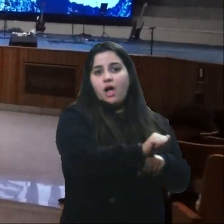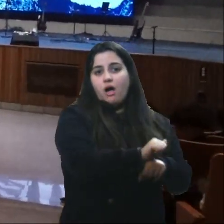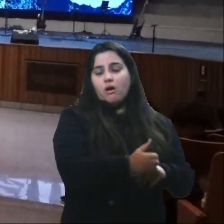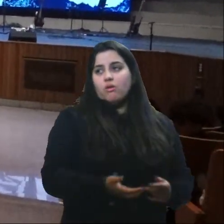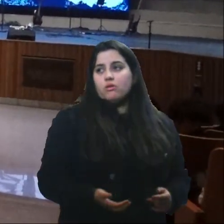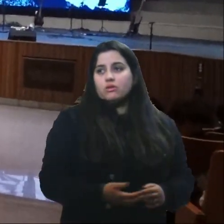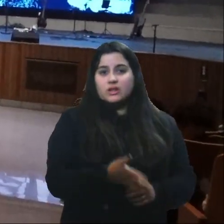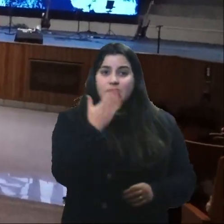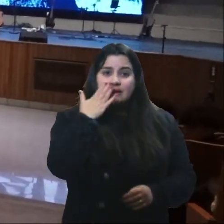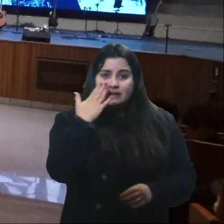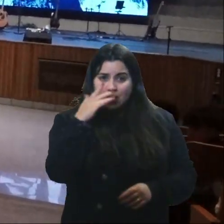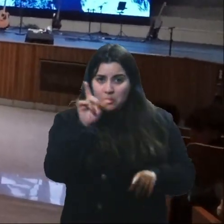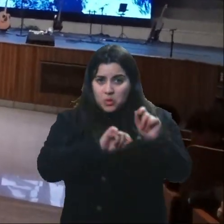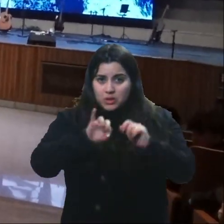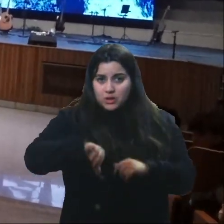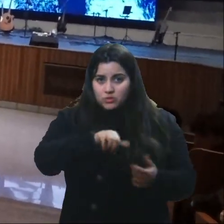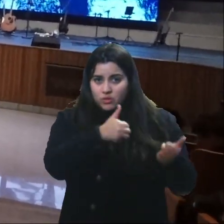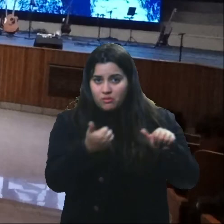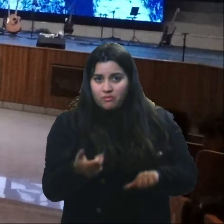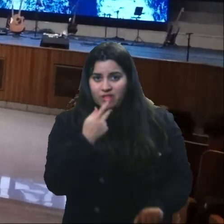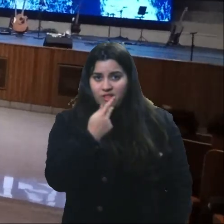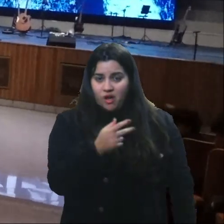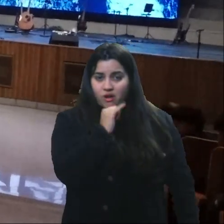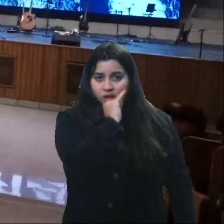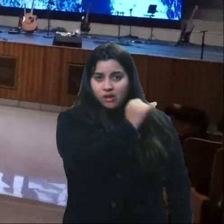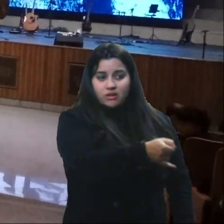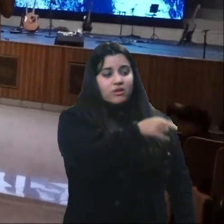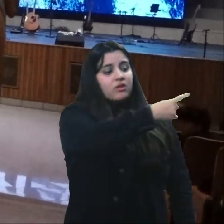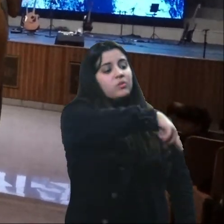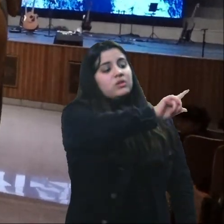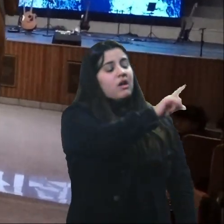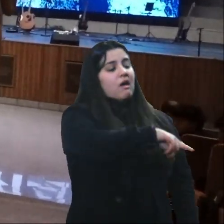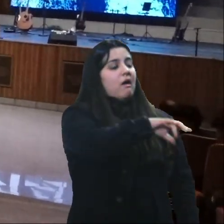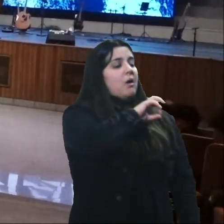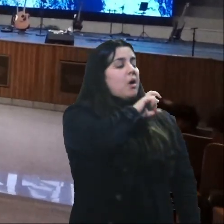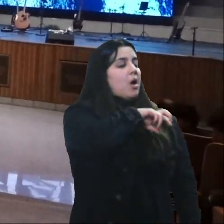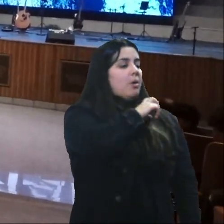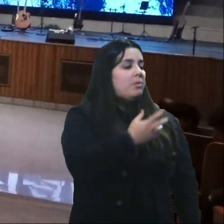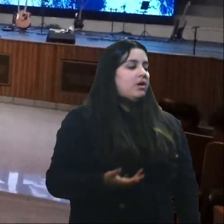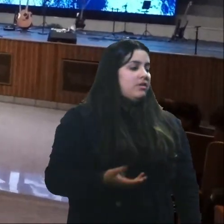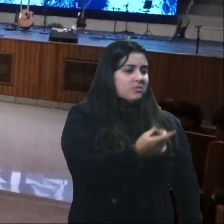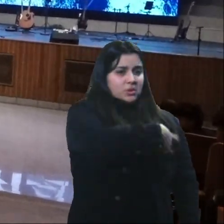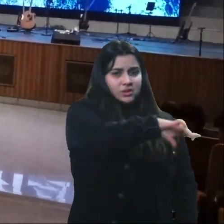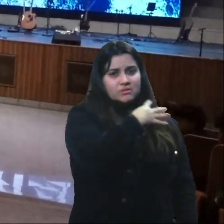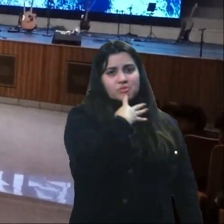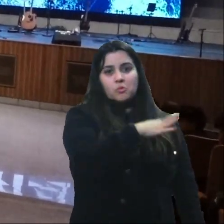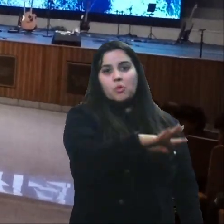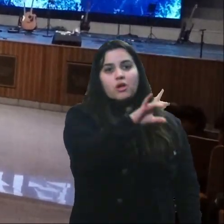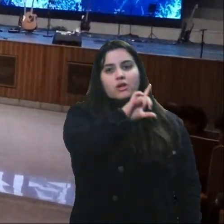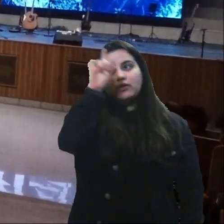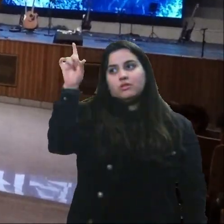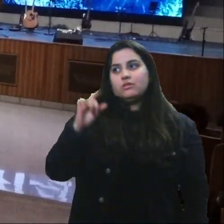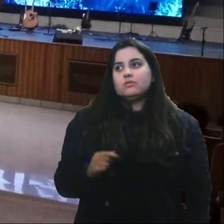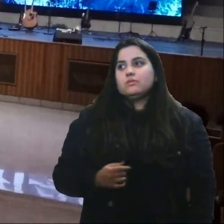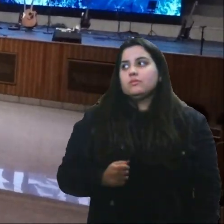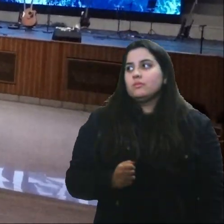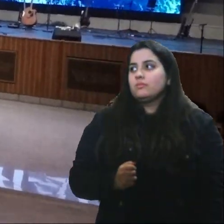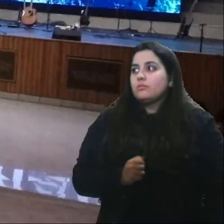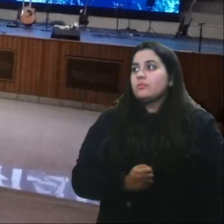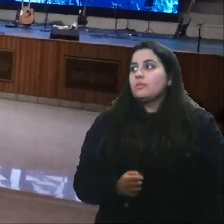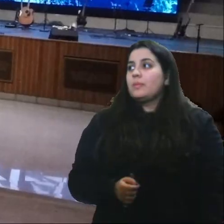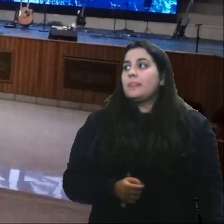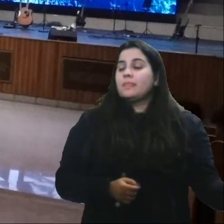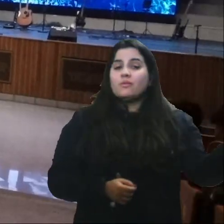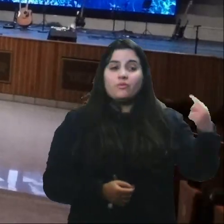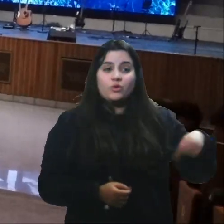o que João disse para eles? Raça de víboras, vocês não conhecem a Deus. Vocês falam